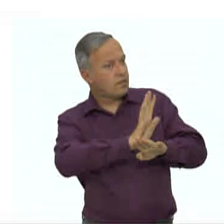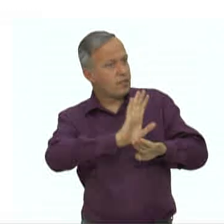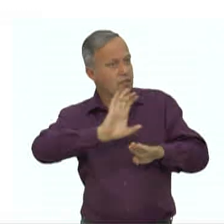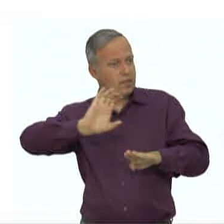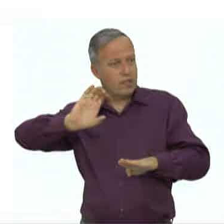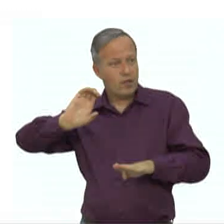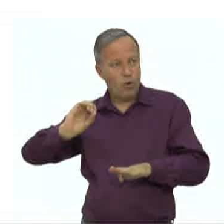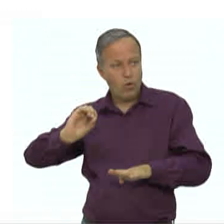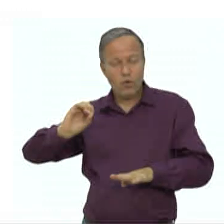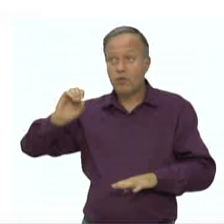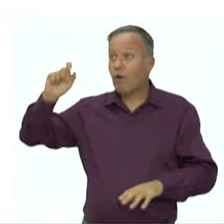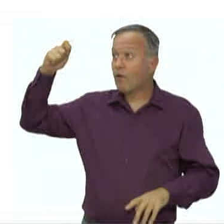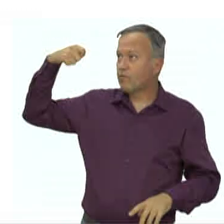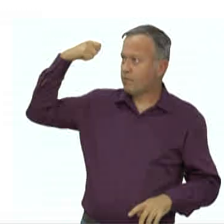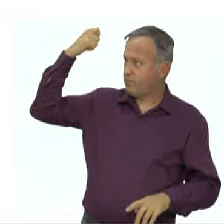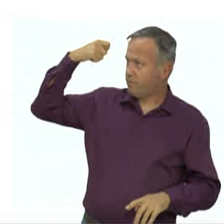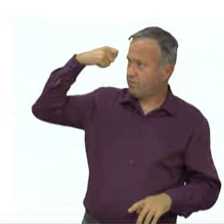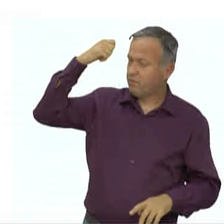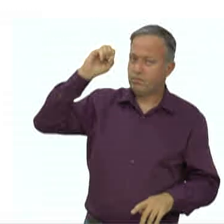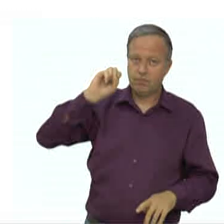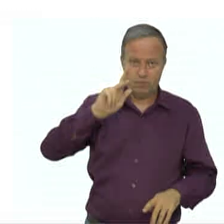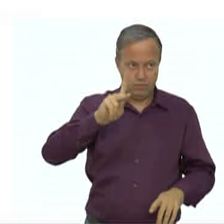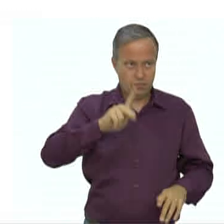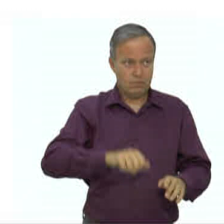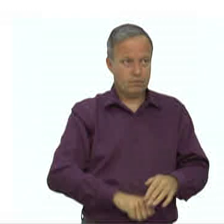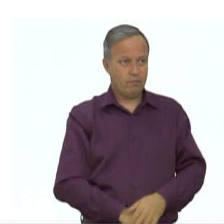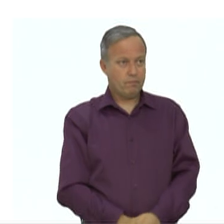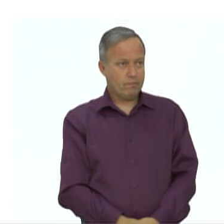ou alternativa. Ok?